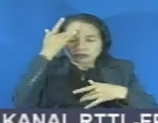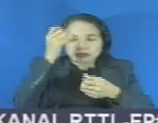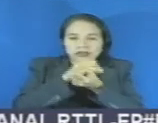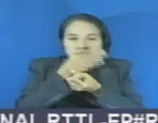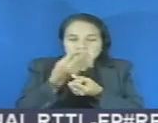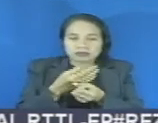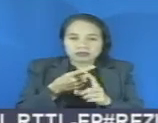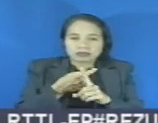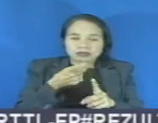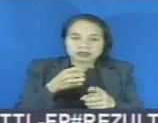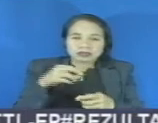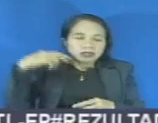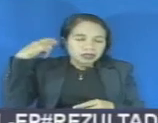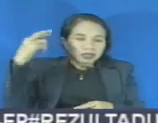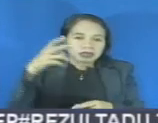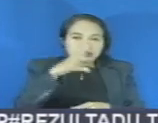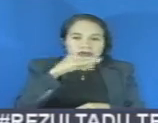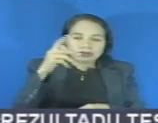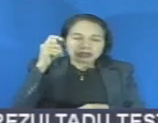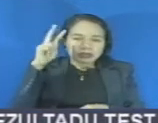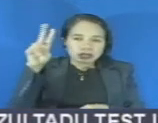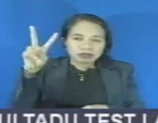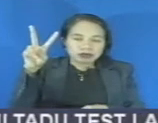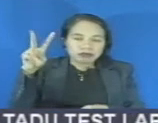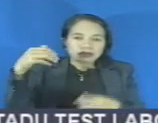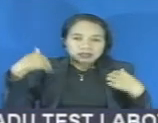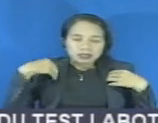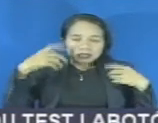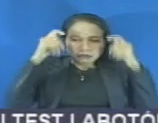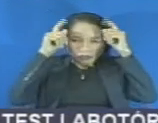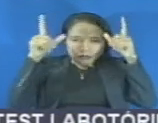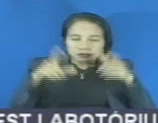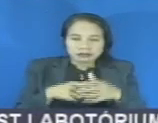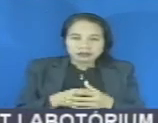Covid-19, Lihusi Rádio no Televisão Siraia Timor-Leste.